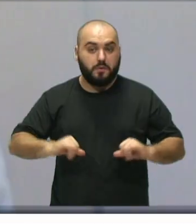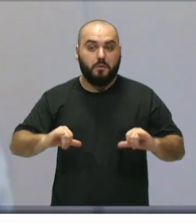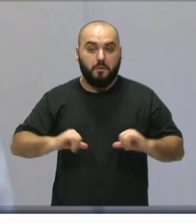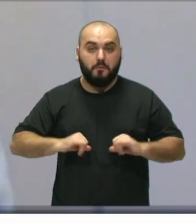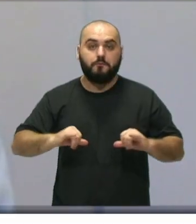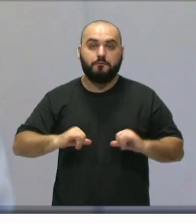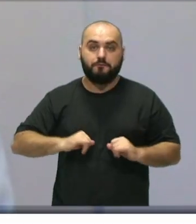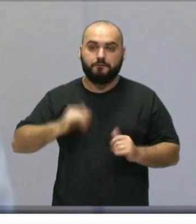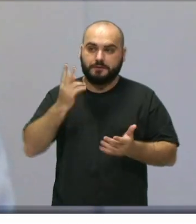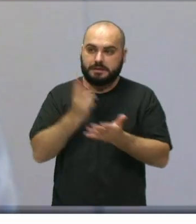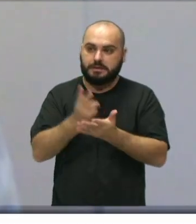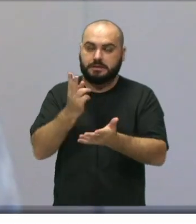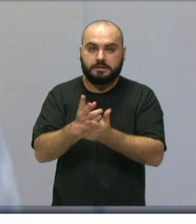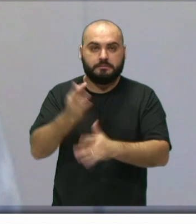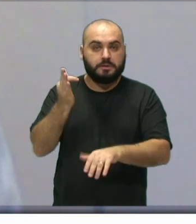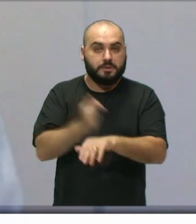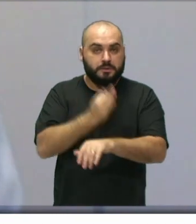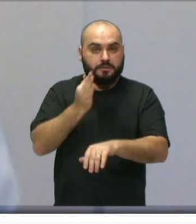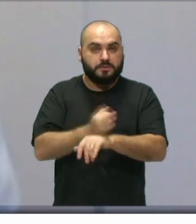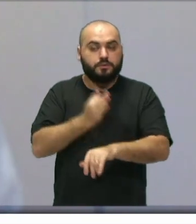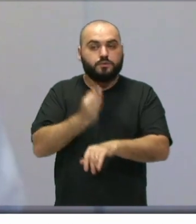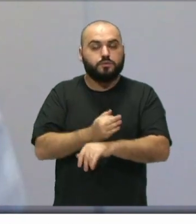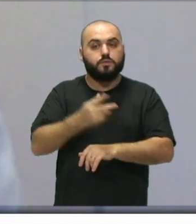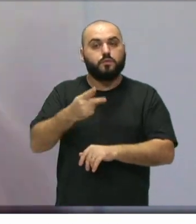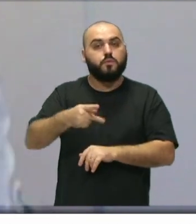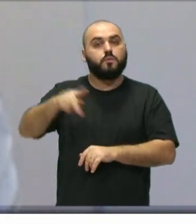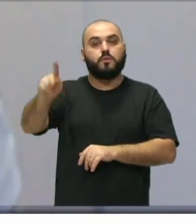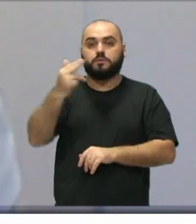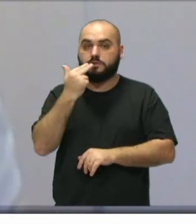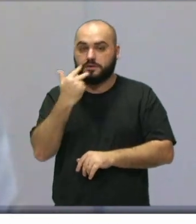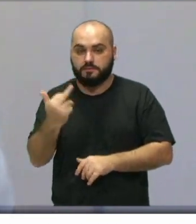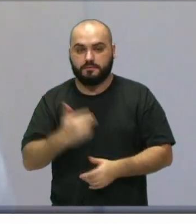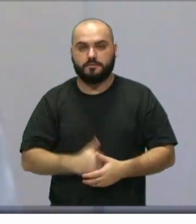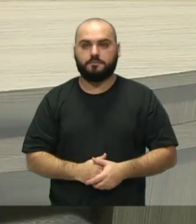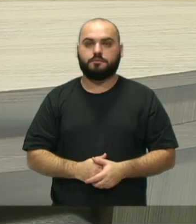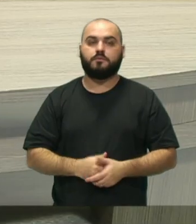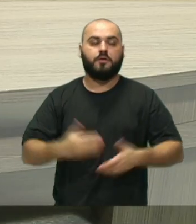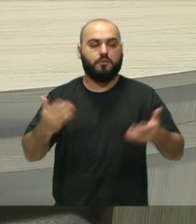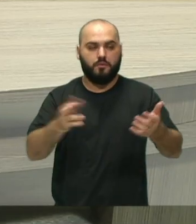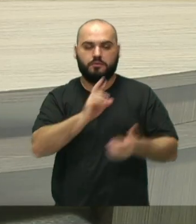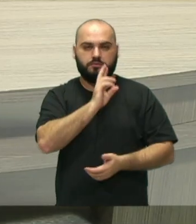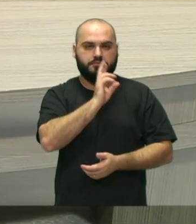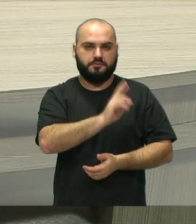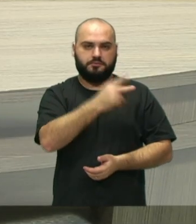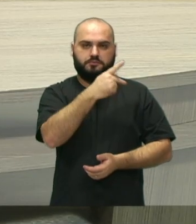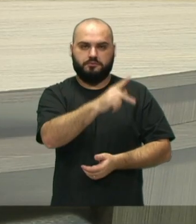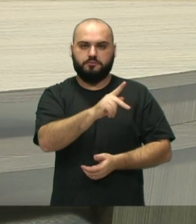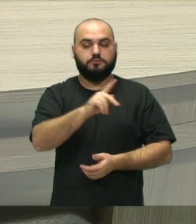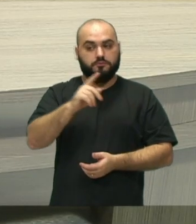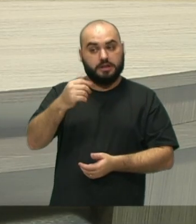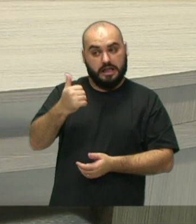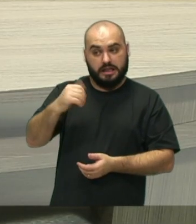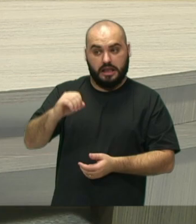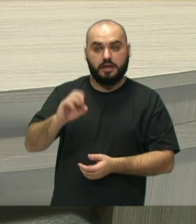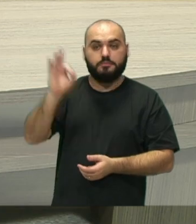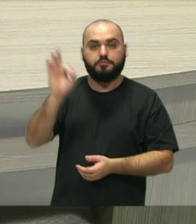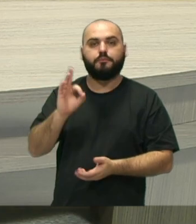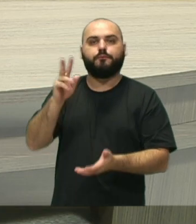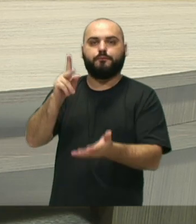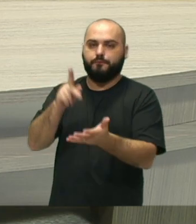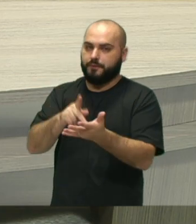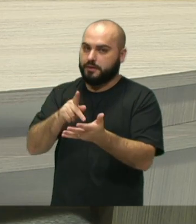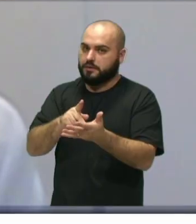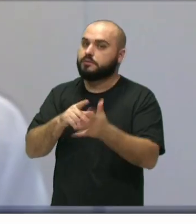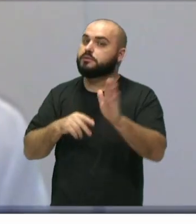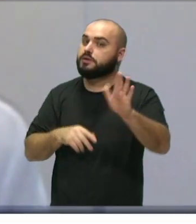vive com dor de uma outra forma. E respondendo a tua questão, voltando, sim, o dado é verdadeiro e ainda arrisco a te